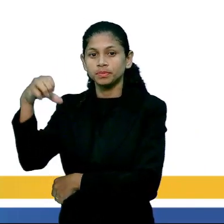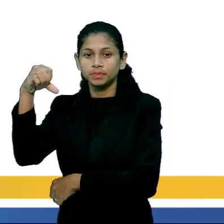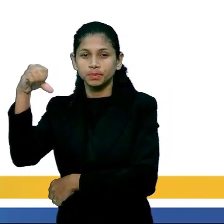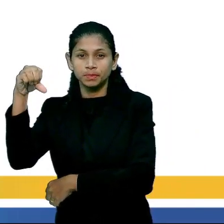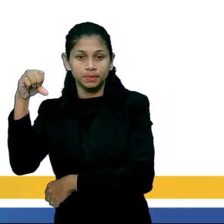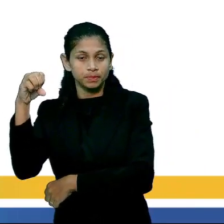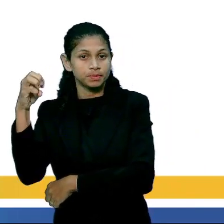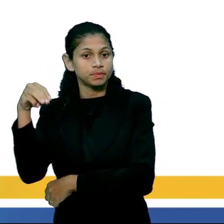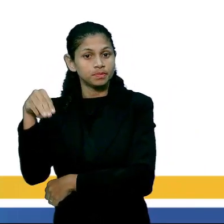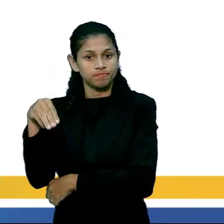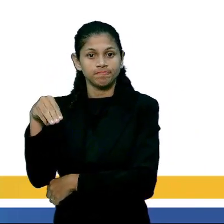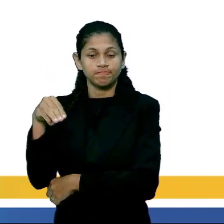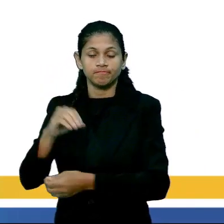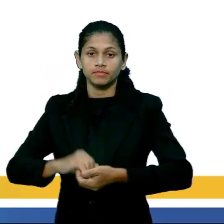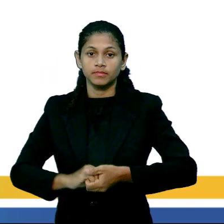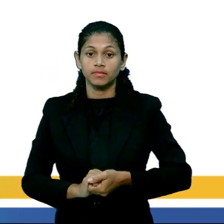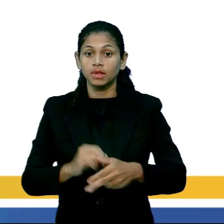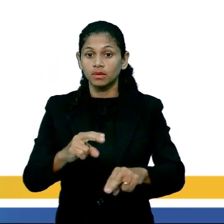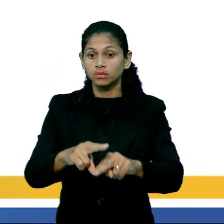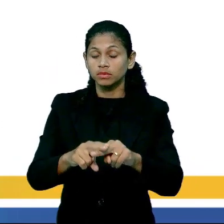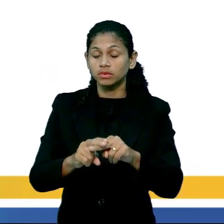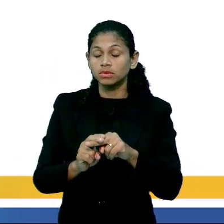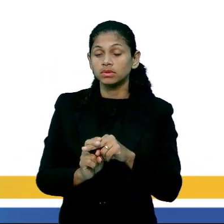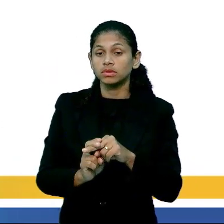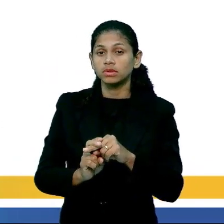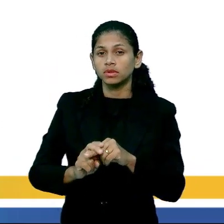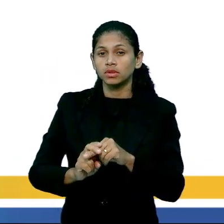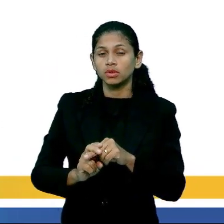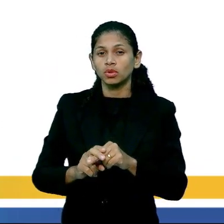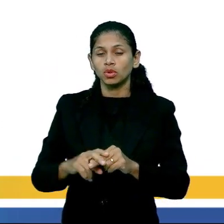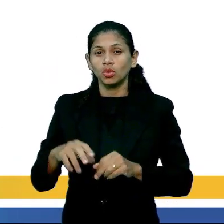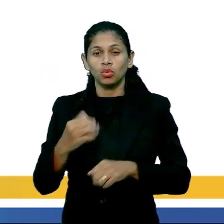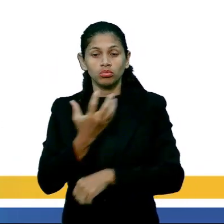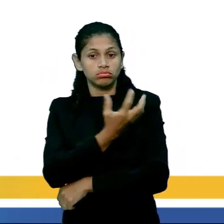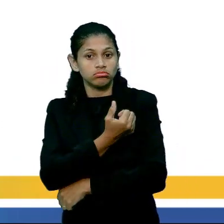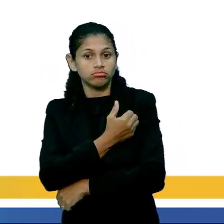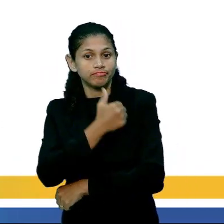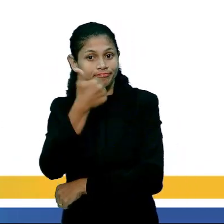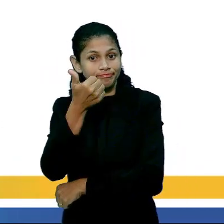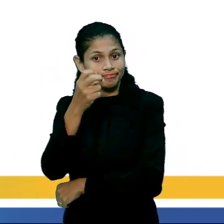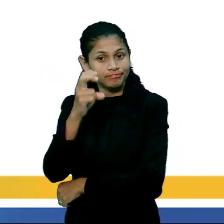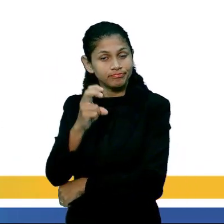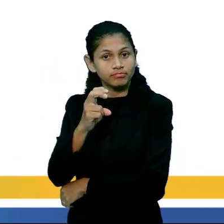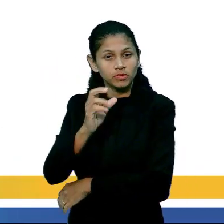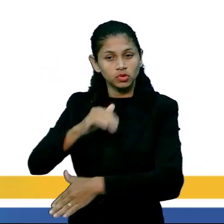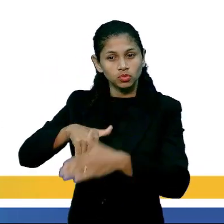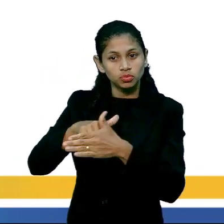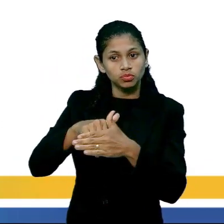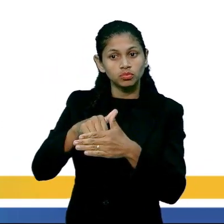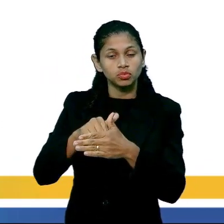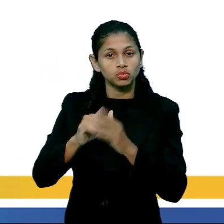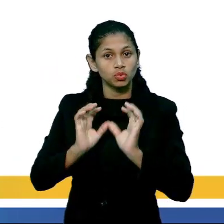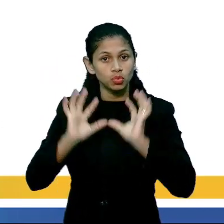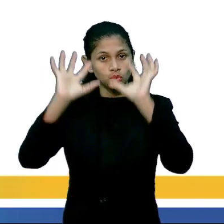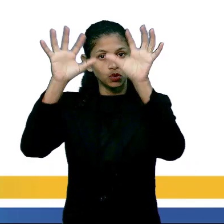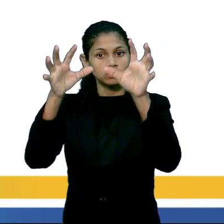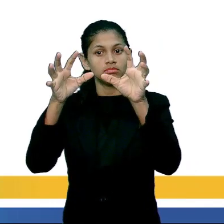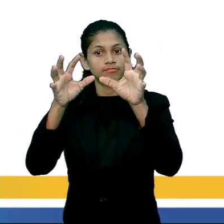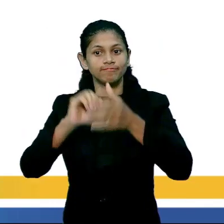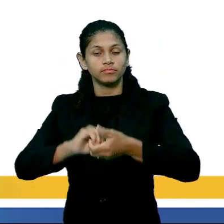para tanto dentre os 15 jogadores que fazem parte da sua equipe